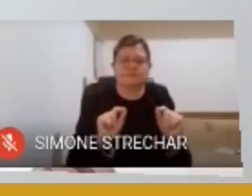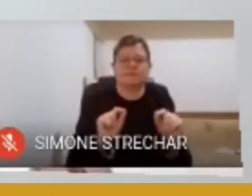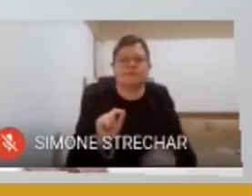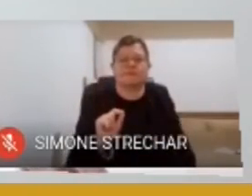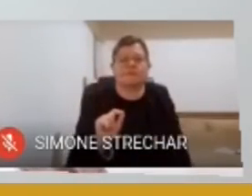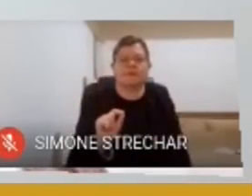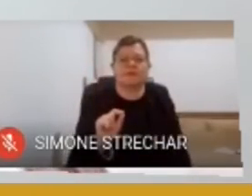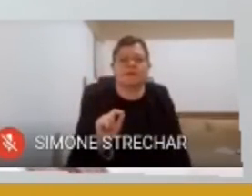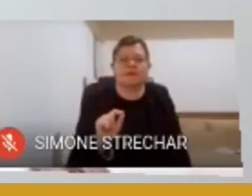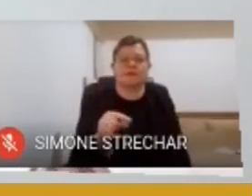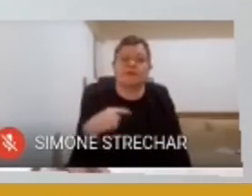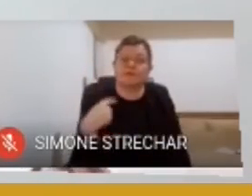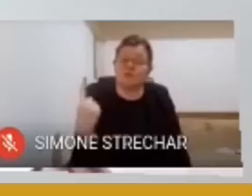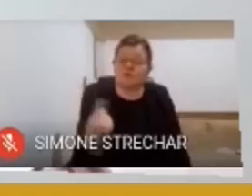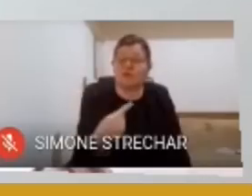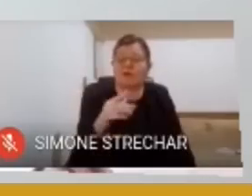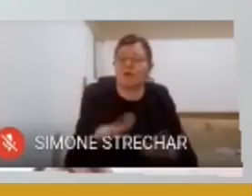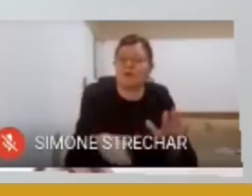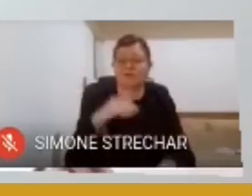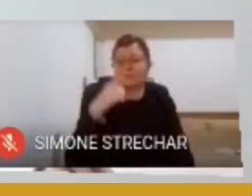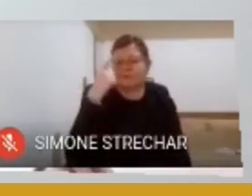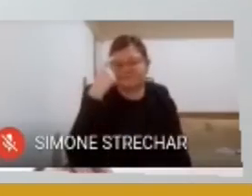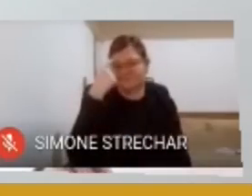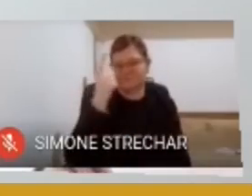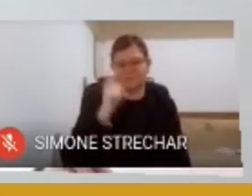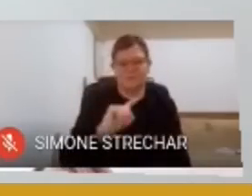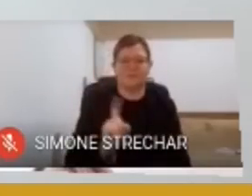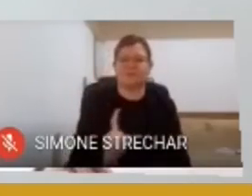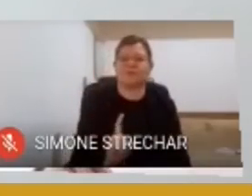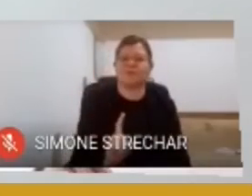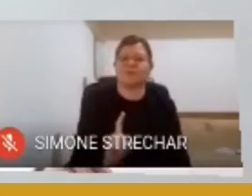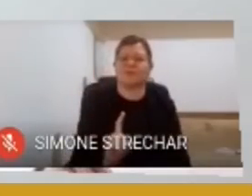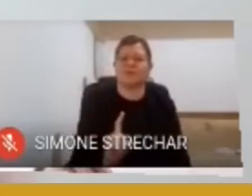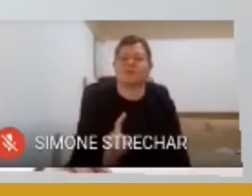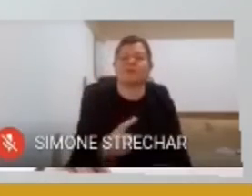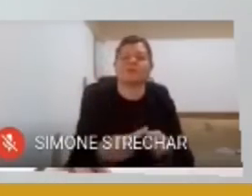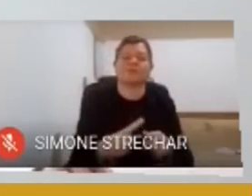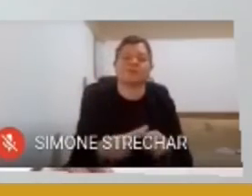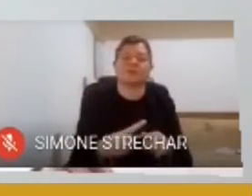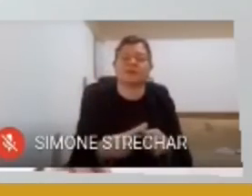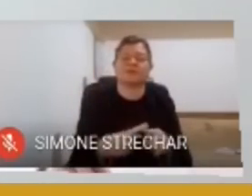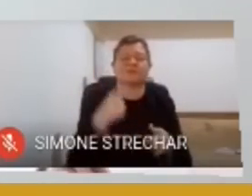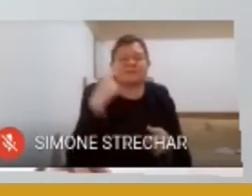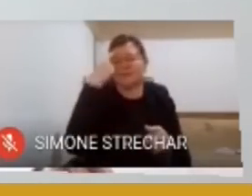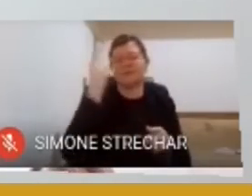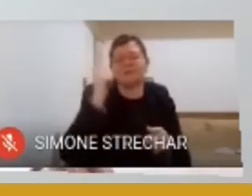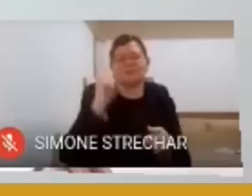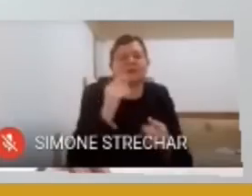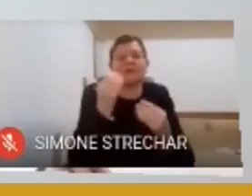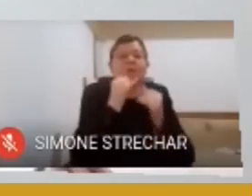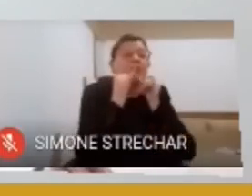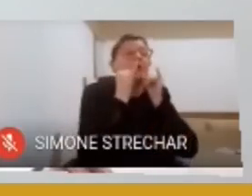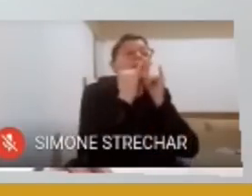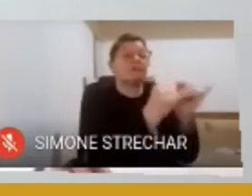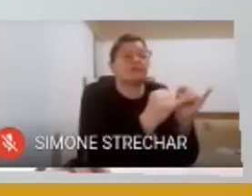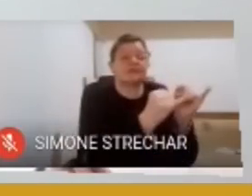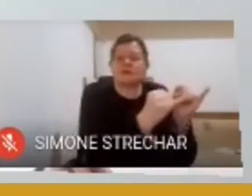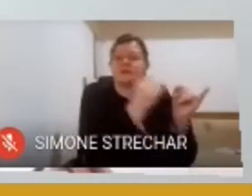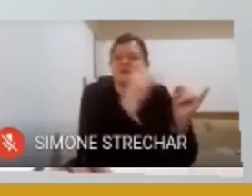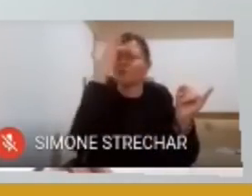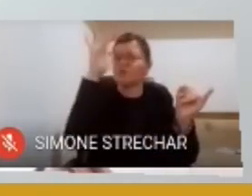denunciar. Tem pessoas que não sabem qual canal que ela pode fazer uma denúncia, né?